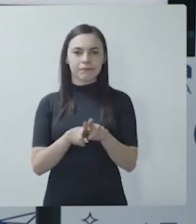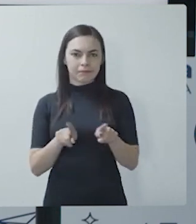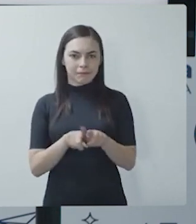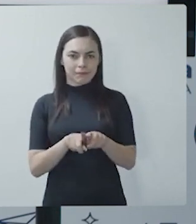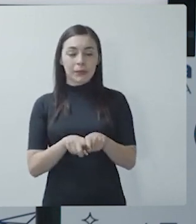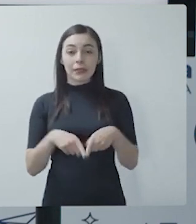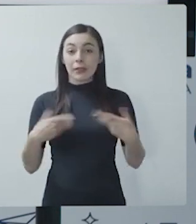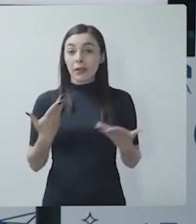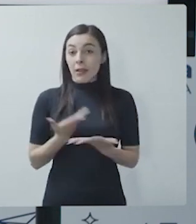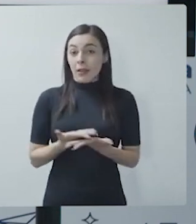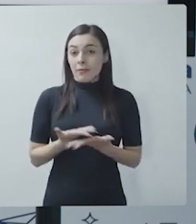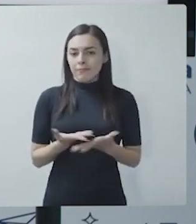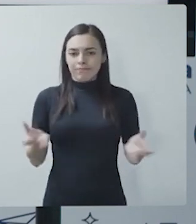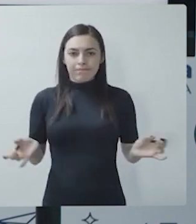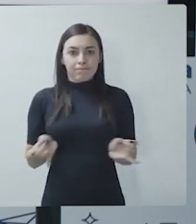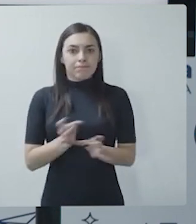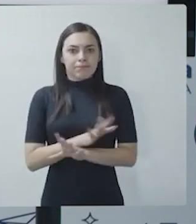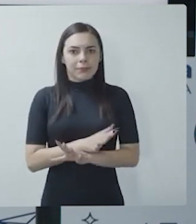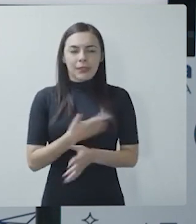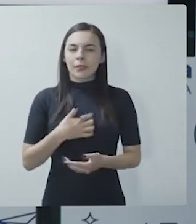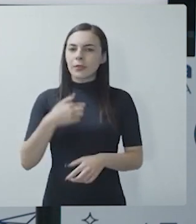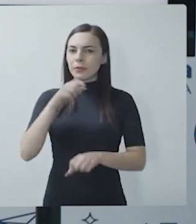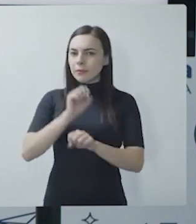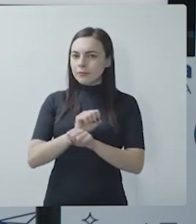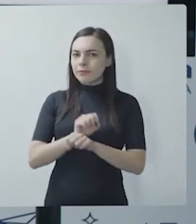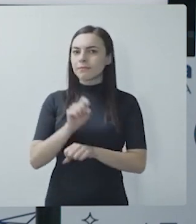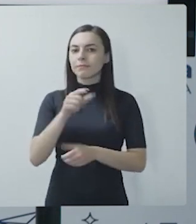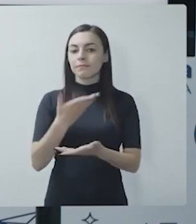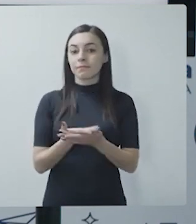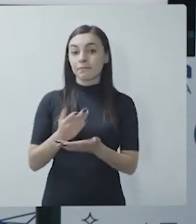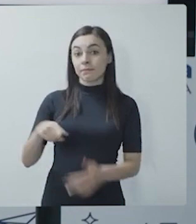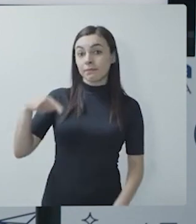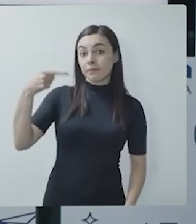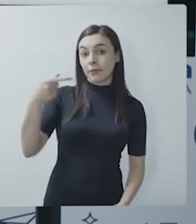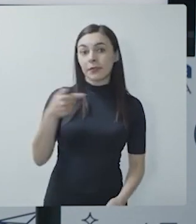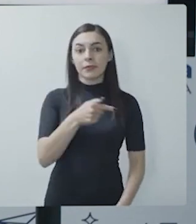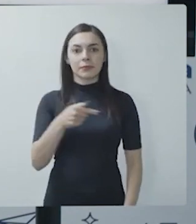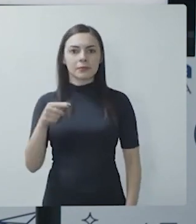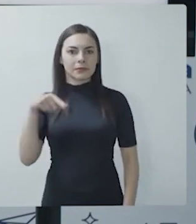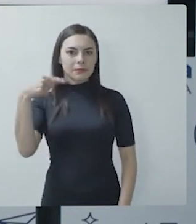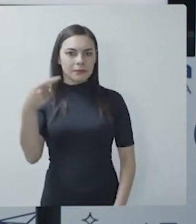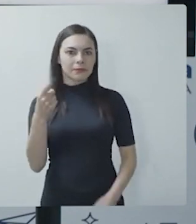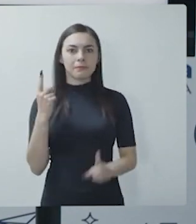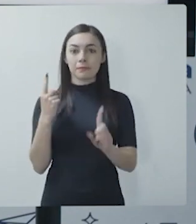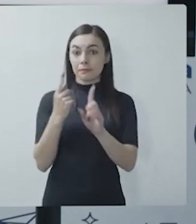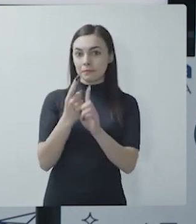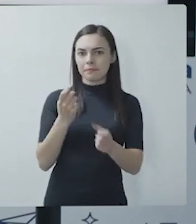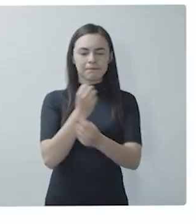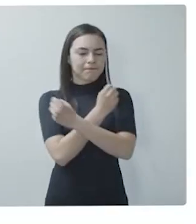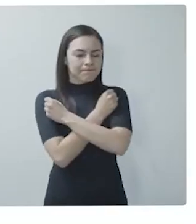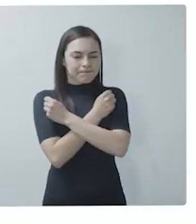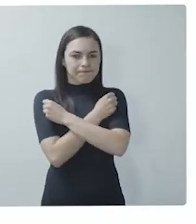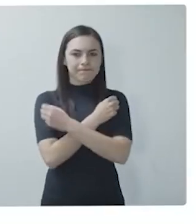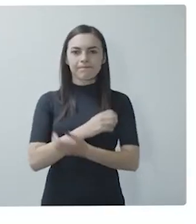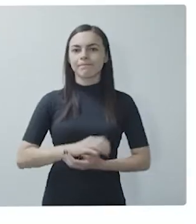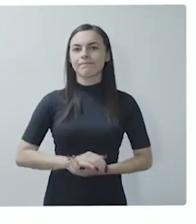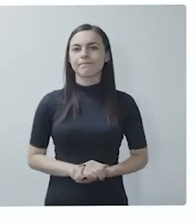está acabando. Eu espero vocês na próxima aula e até semana que vem, ok? Um abração!